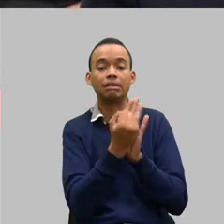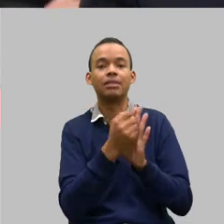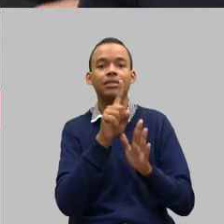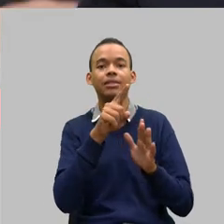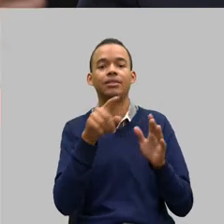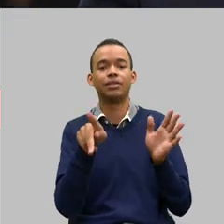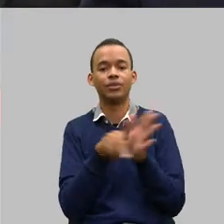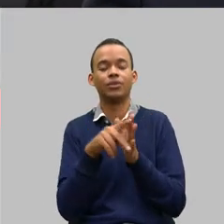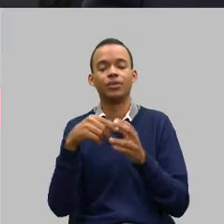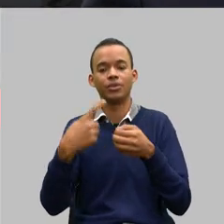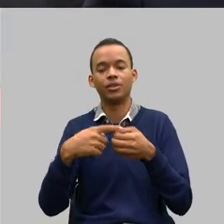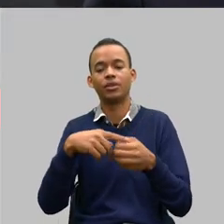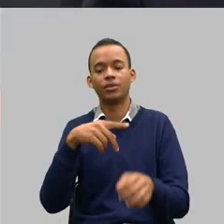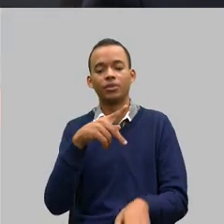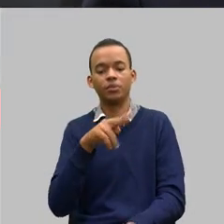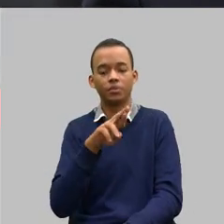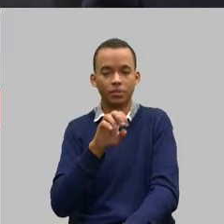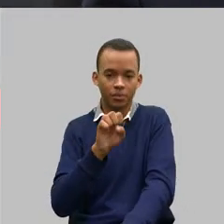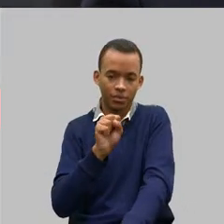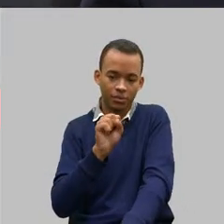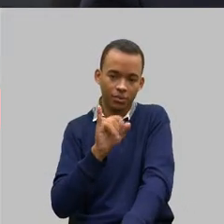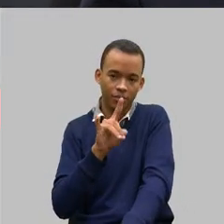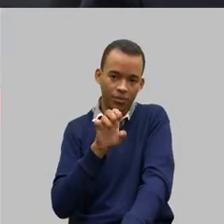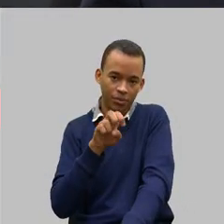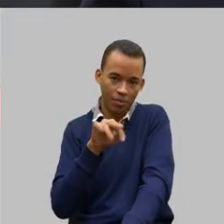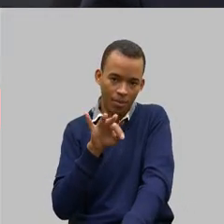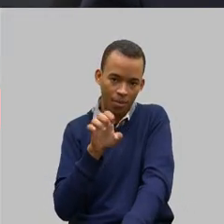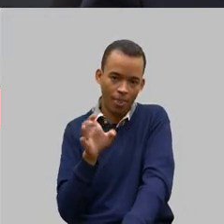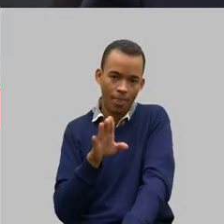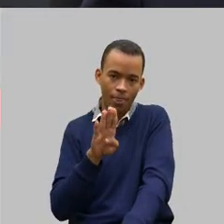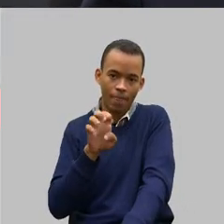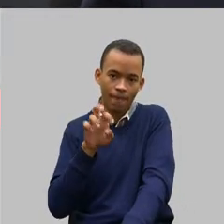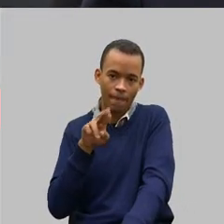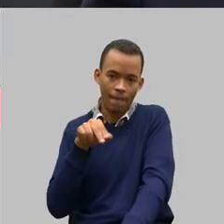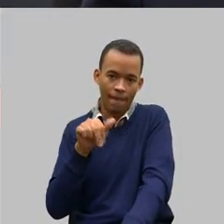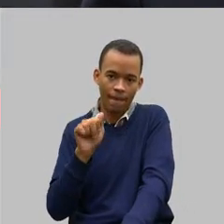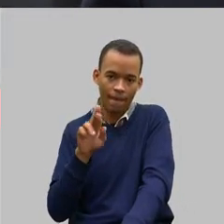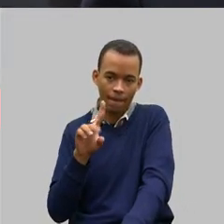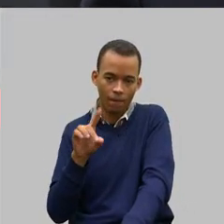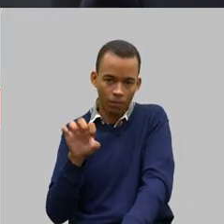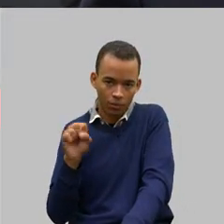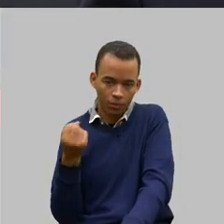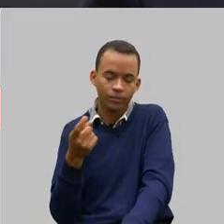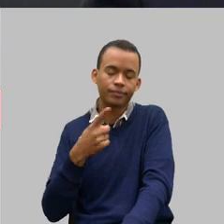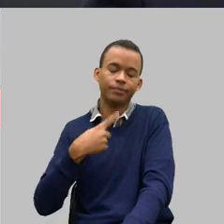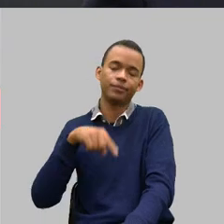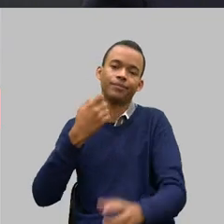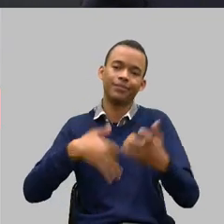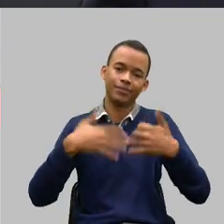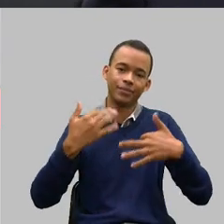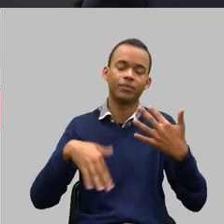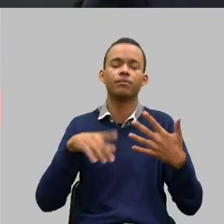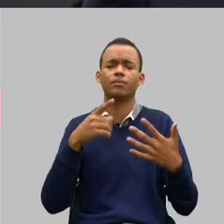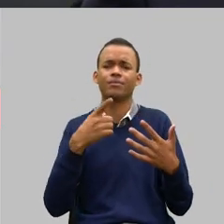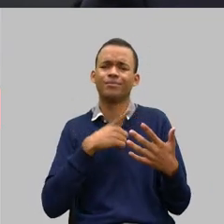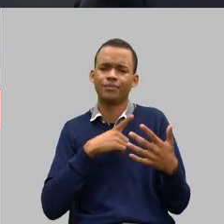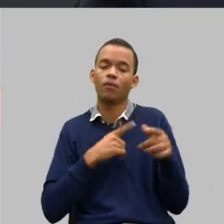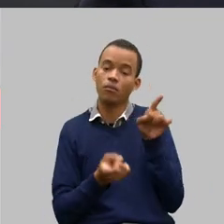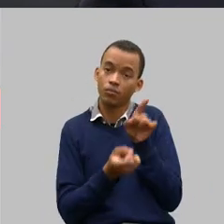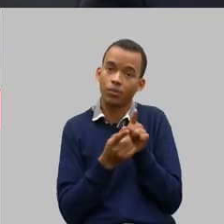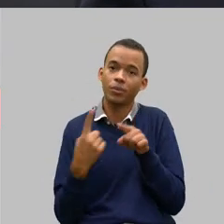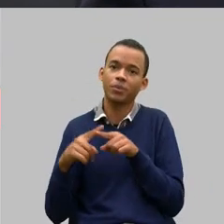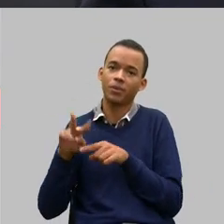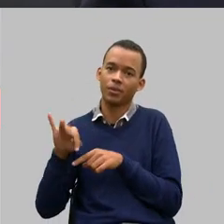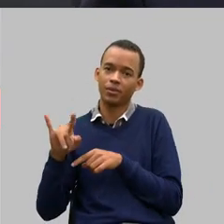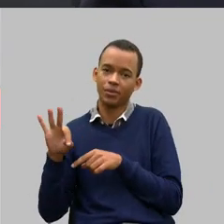de Presidente Bernardes então fica aqui também as nossas considerações que são poucas pertos da do deputado Tito Mas são importantes que atendem